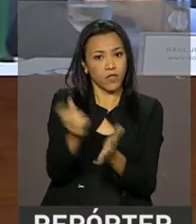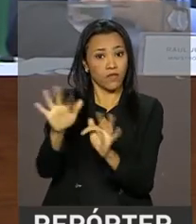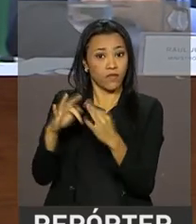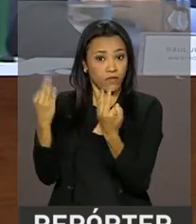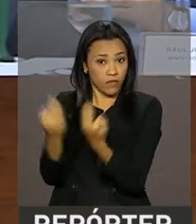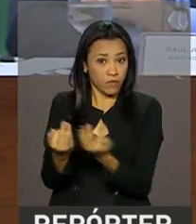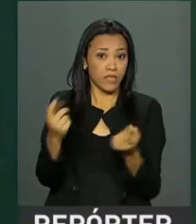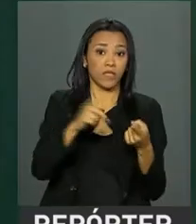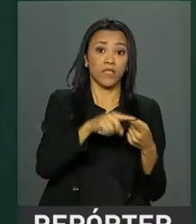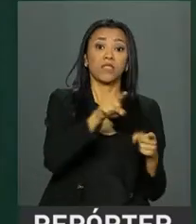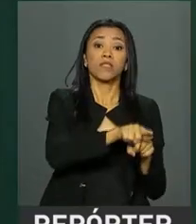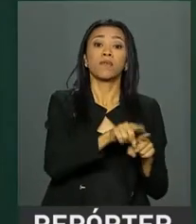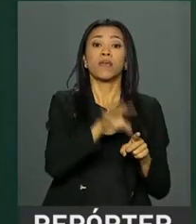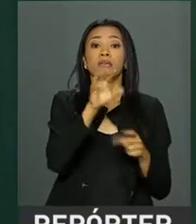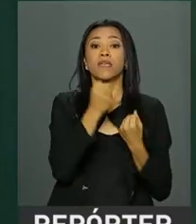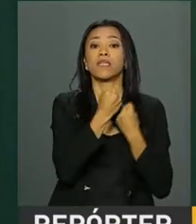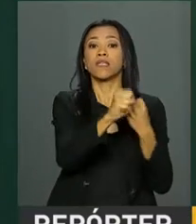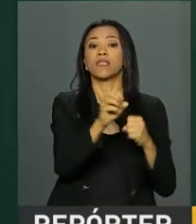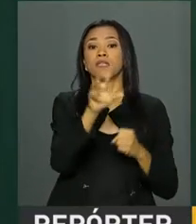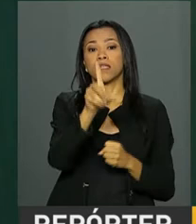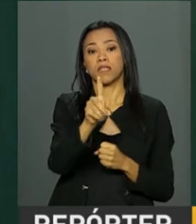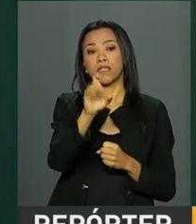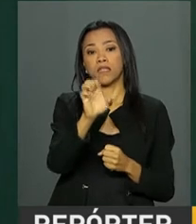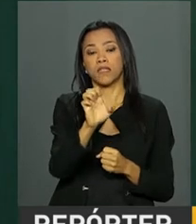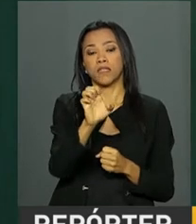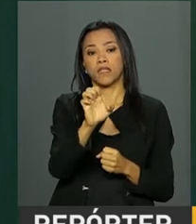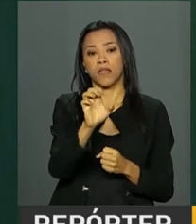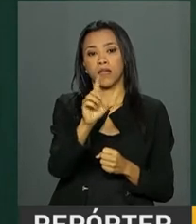defensores inteligência